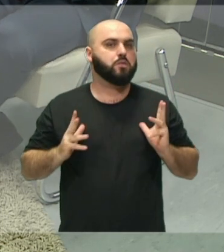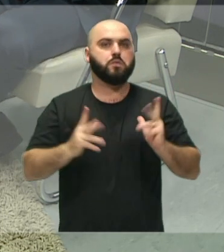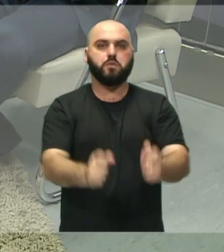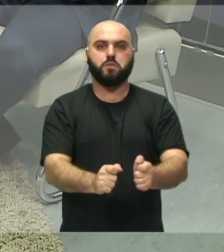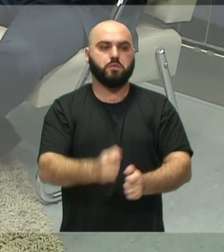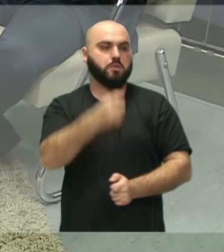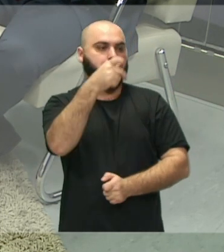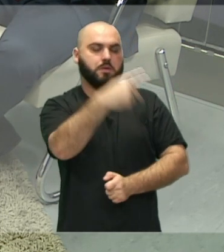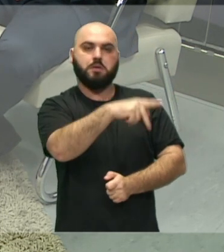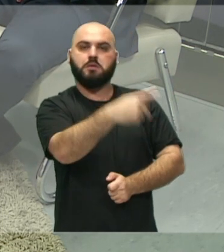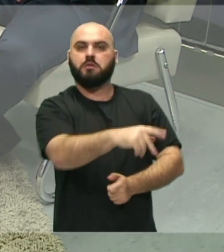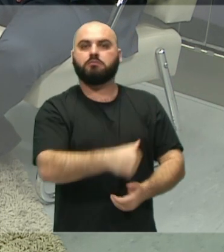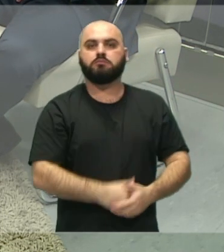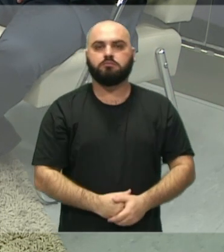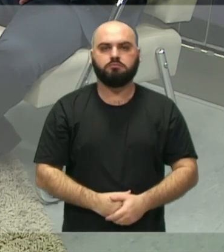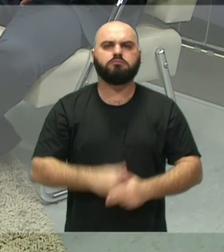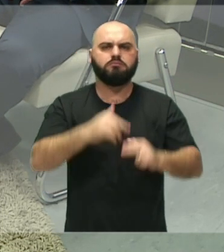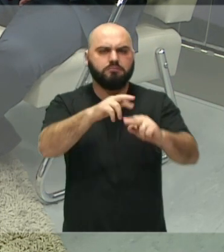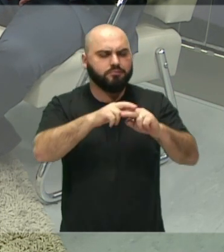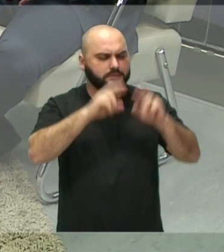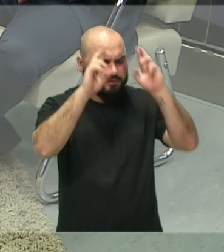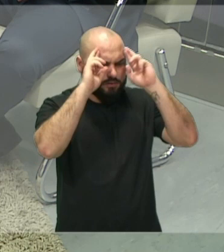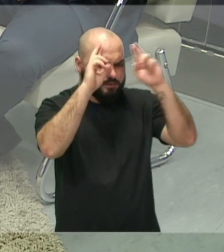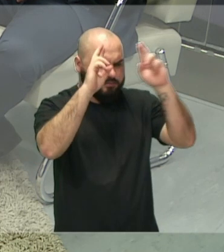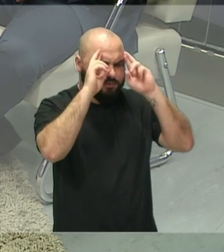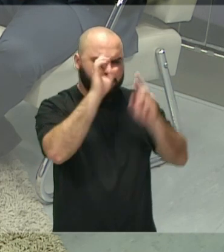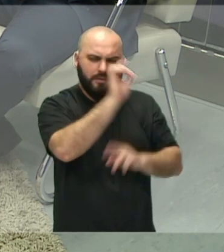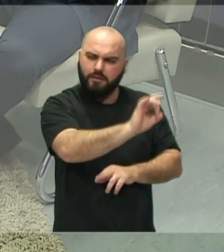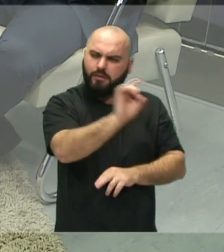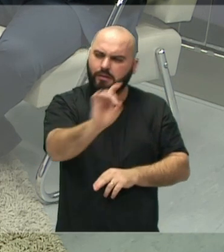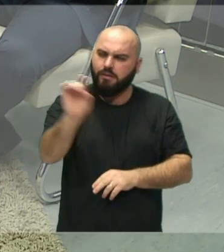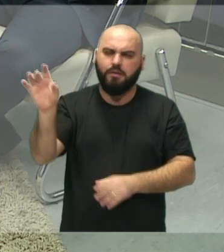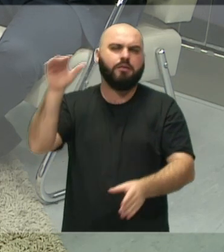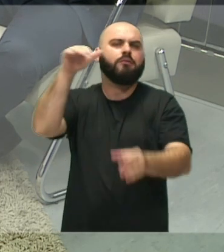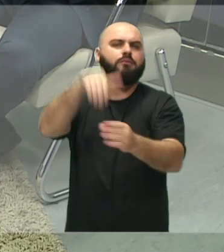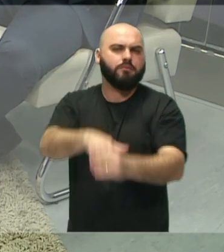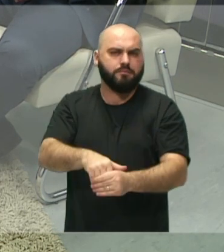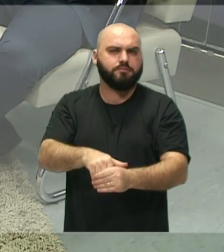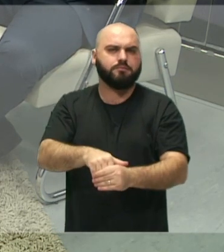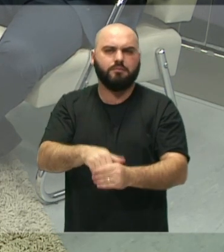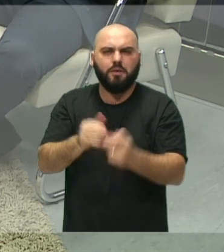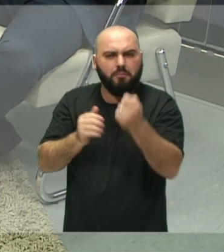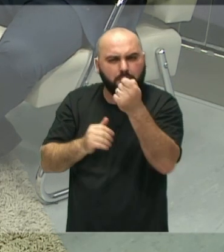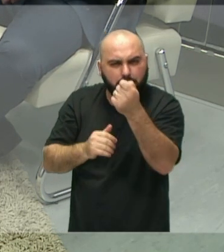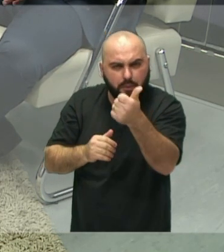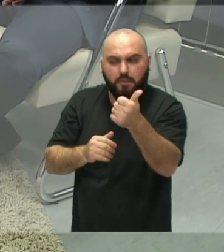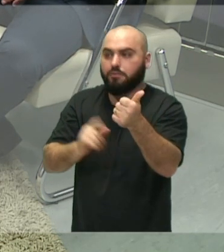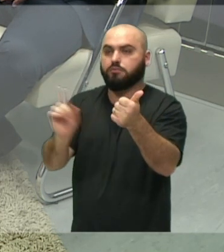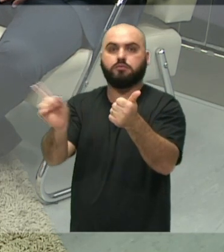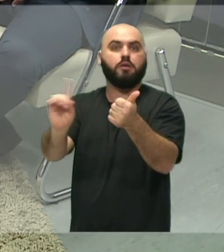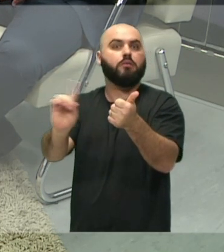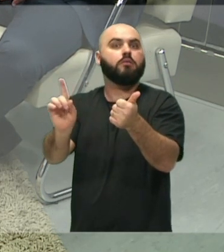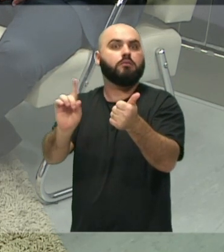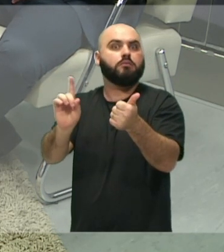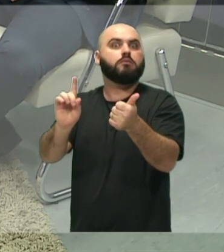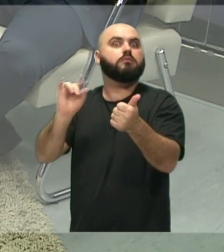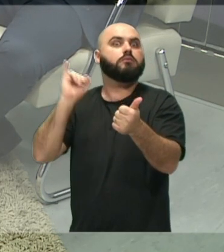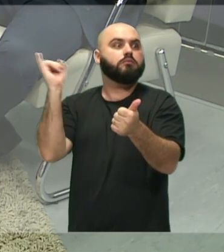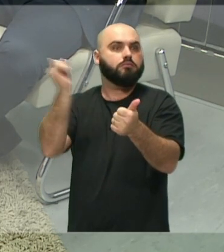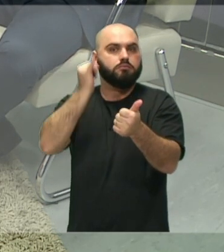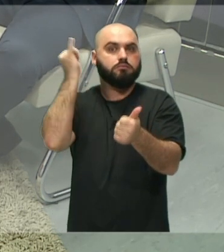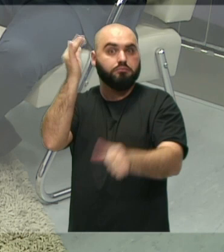né? Então, eu respeito cada um voto desse, justamente, foi muito pouco. Não, foi muito, muito. Por uma